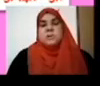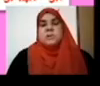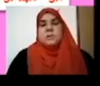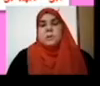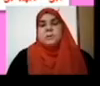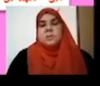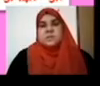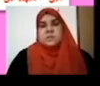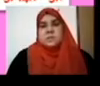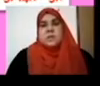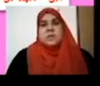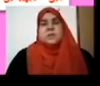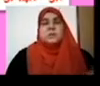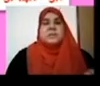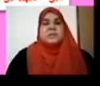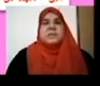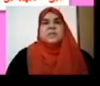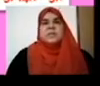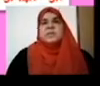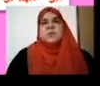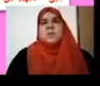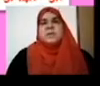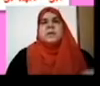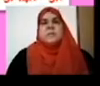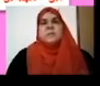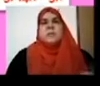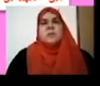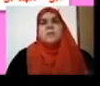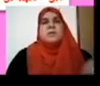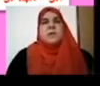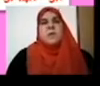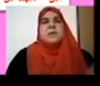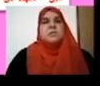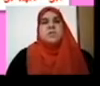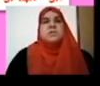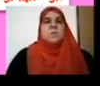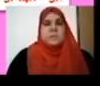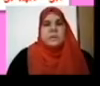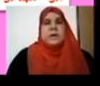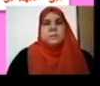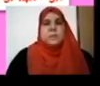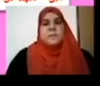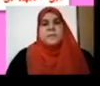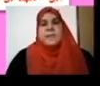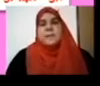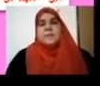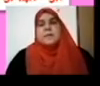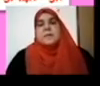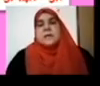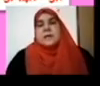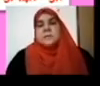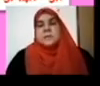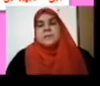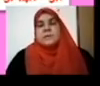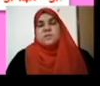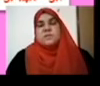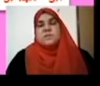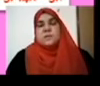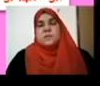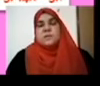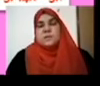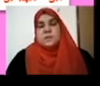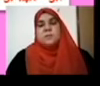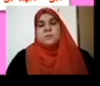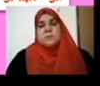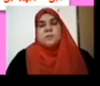x ao quadrado é 4x. Então, 16x ao quadrado é a mesma coisa que 4x ao quadrado, né? Raiz quadrada de